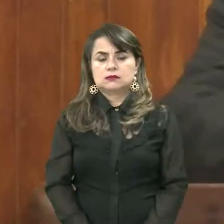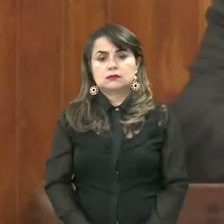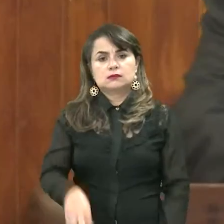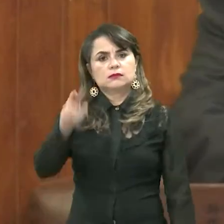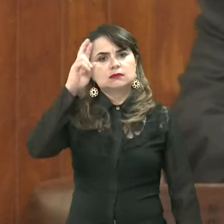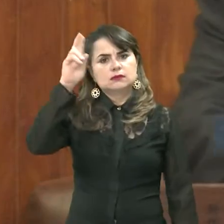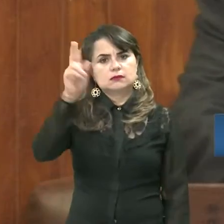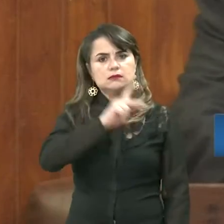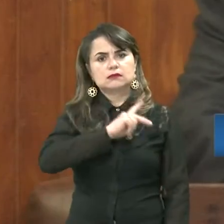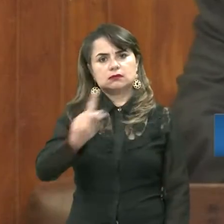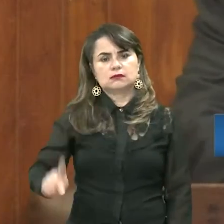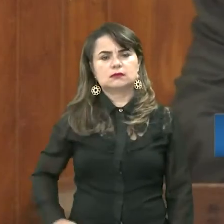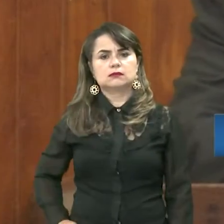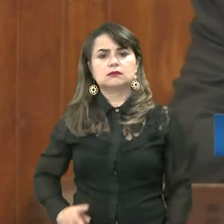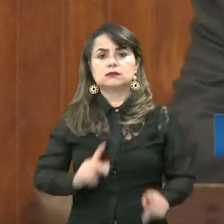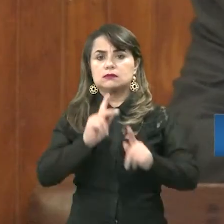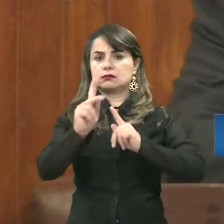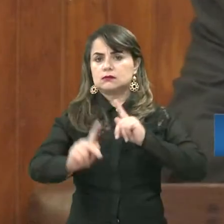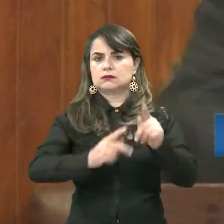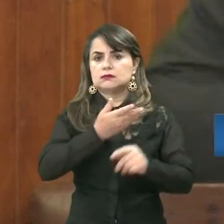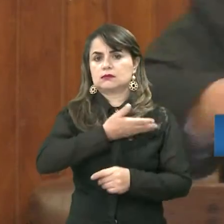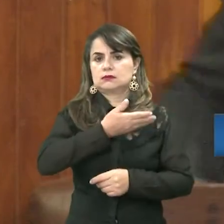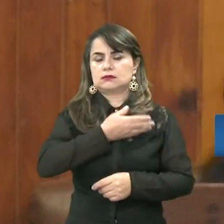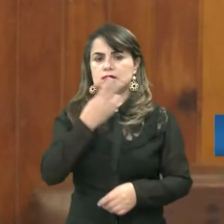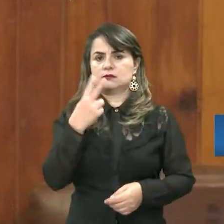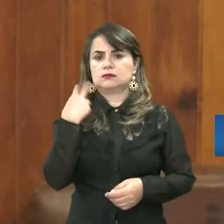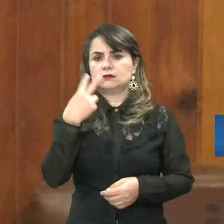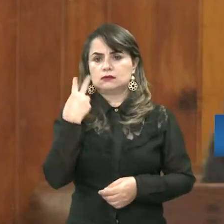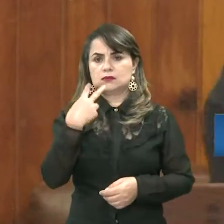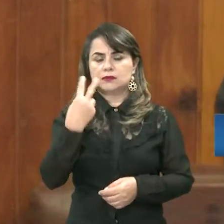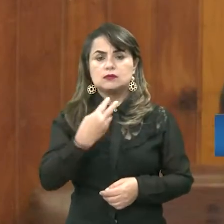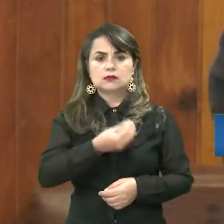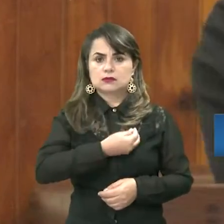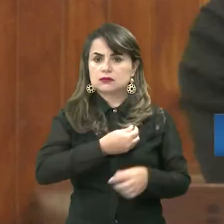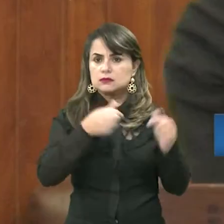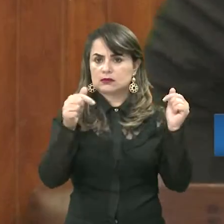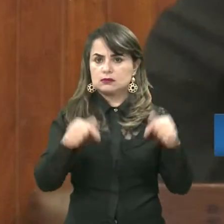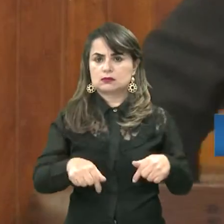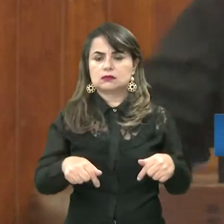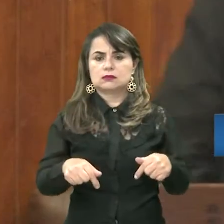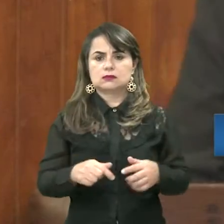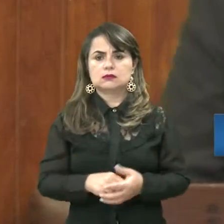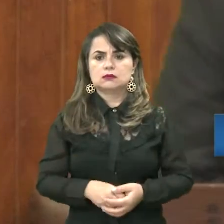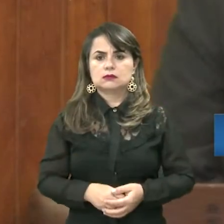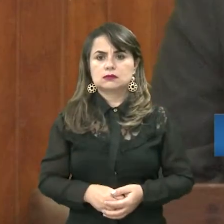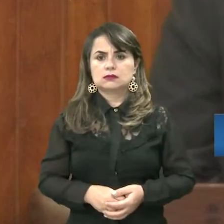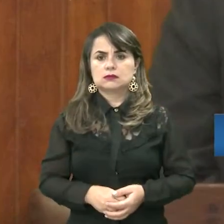Senhor presidente, nobres pares, venho a essa tribuna